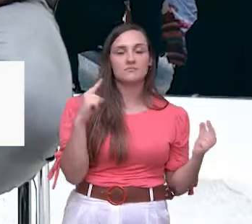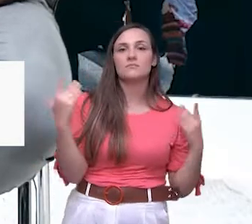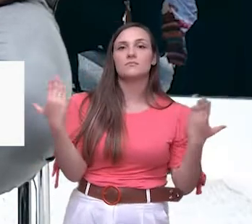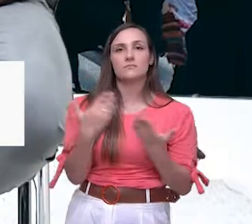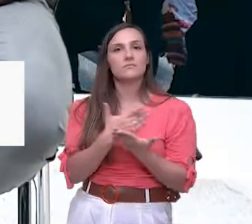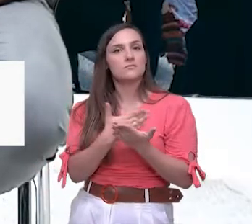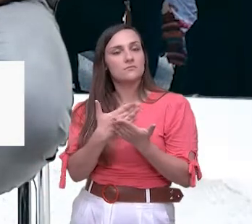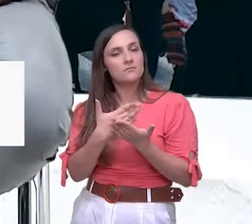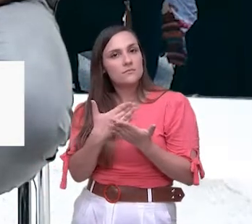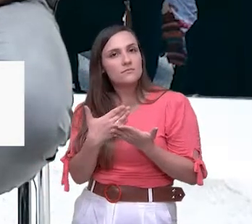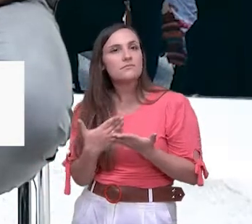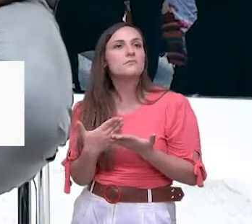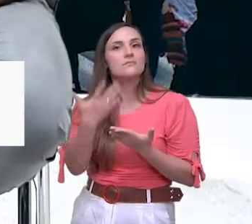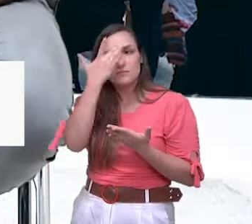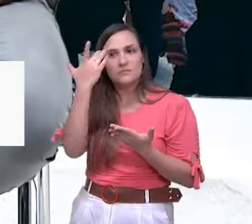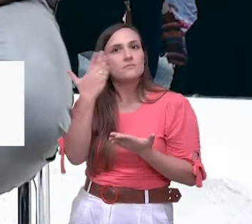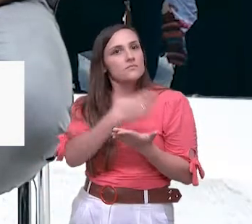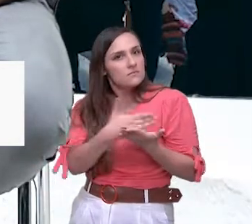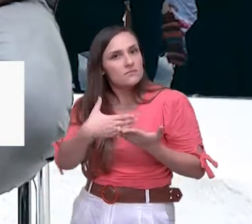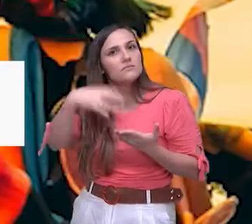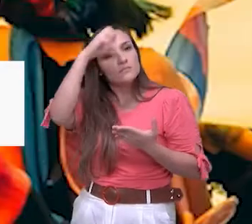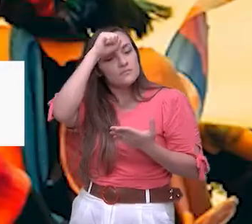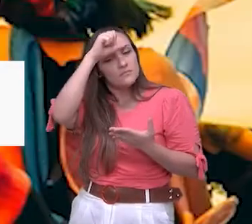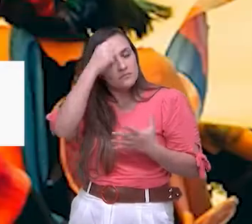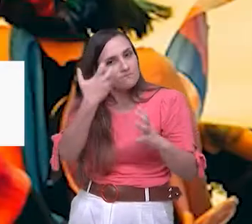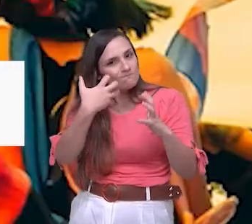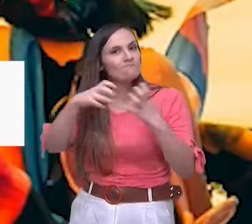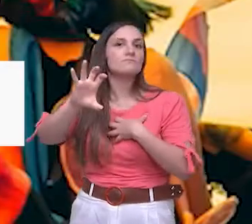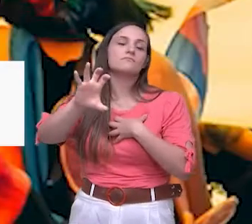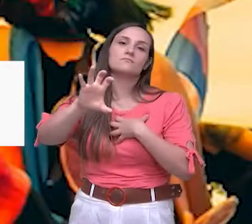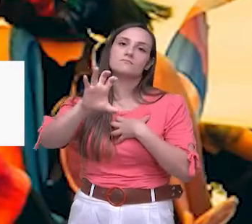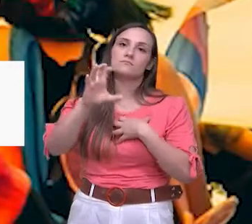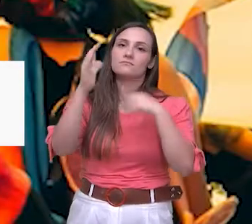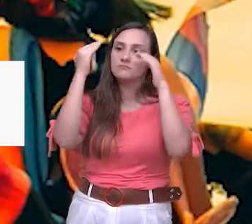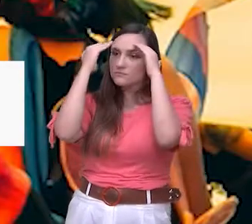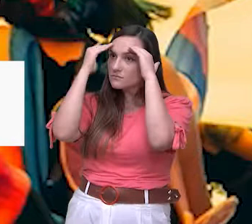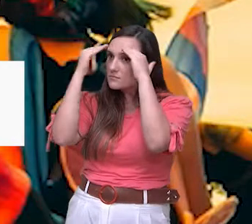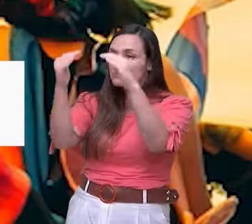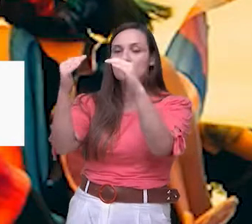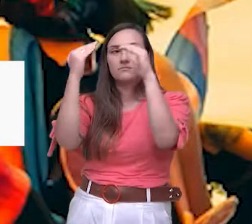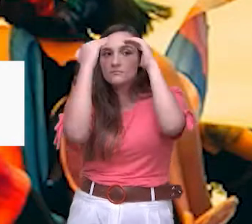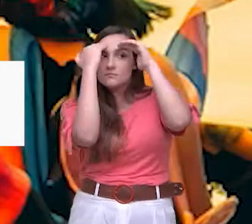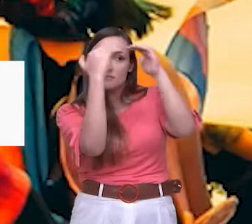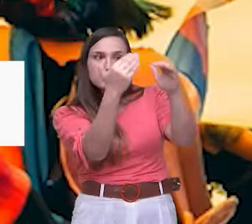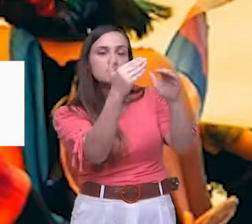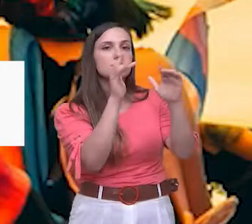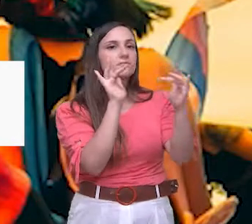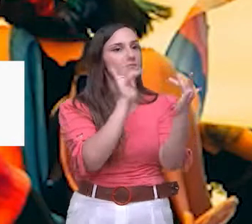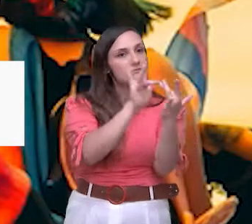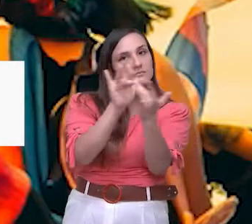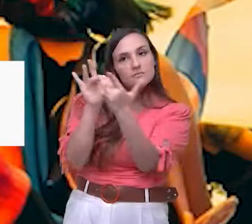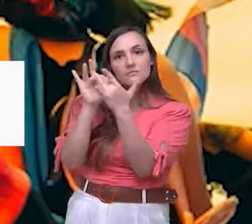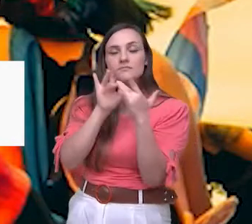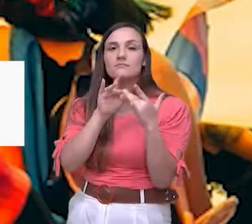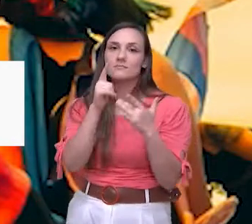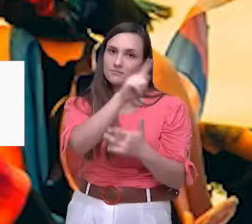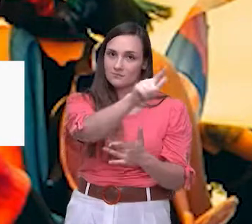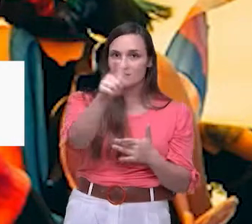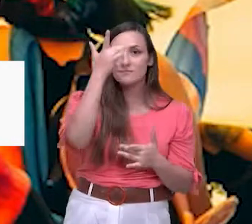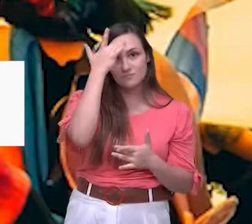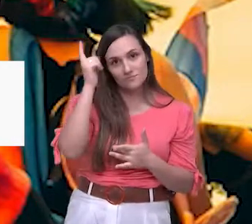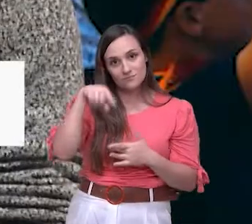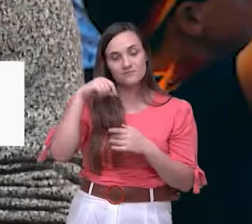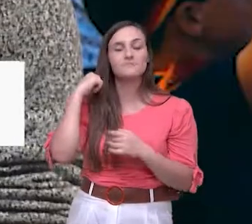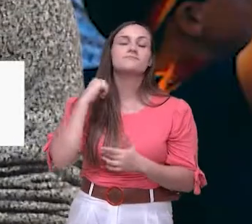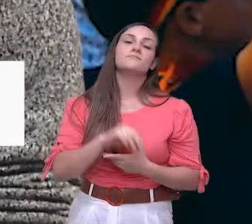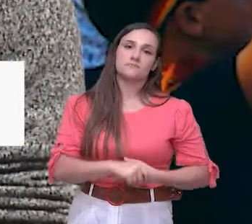mas que as pessoas elas estão aprendendo a ter empatia aprendendo a conviver EA respeitar né as escolhas do outro